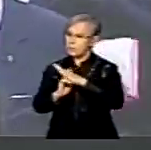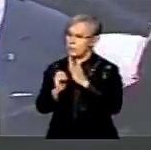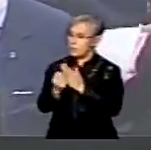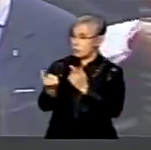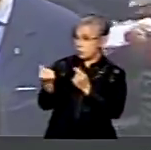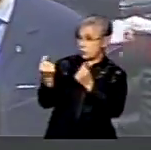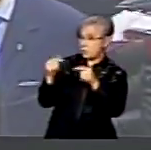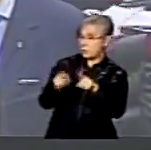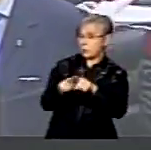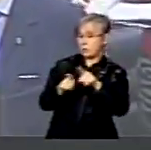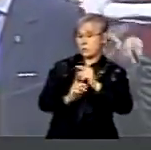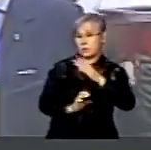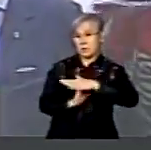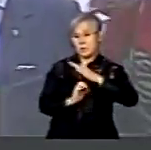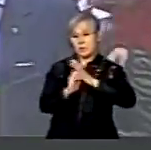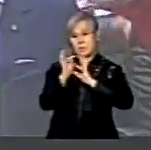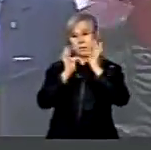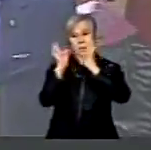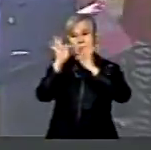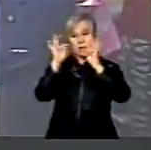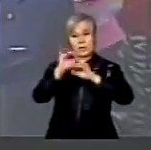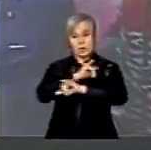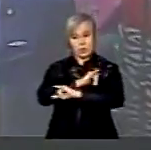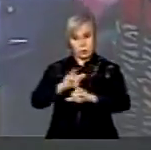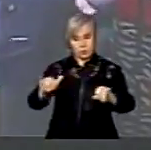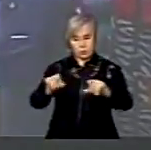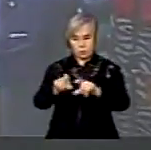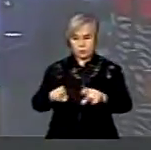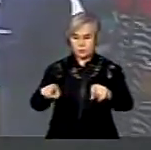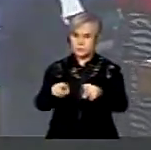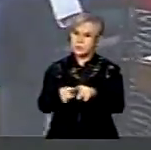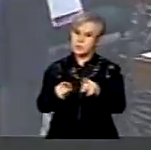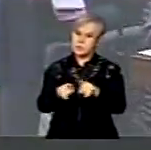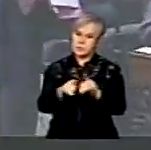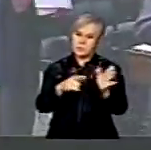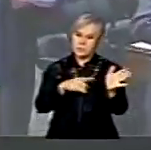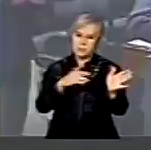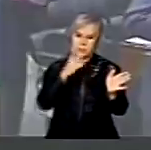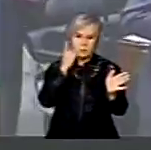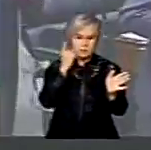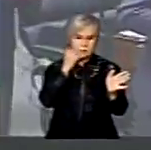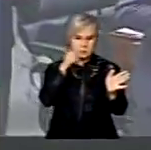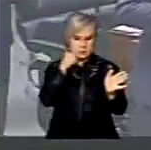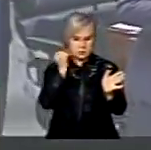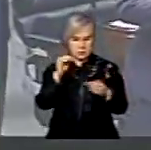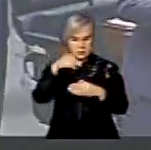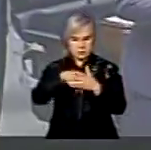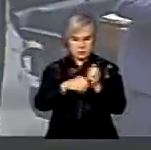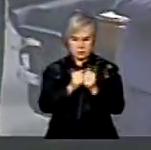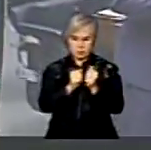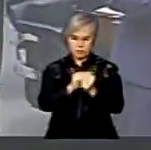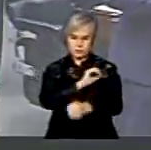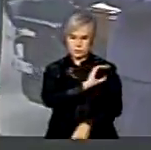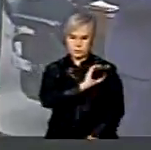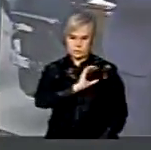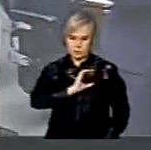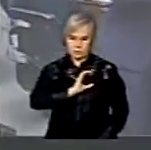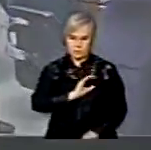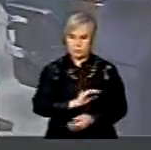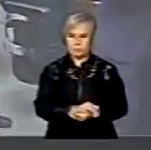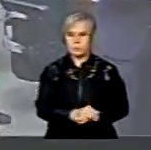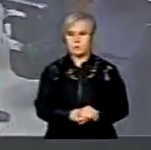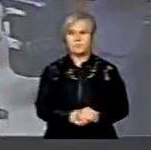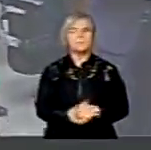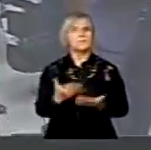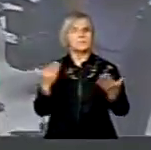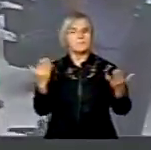financeira e também de tecnologia da informação. Esse último ponto incluído pelos deputados e senadores na comissão. Carlos. E